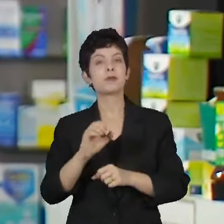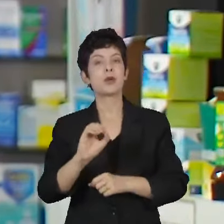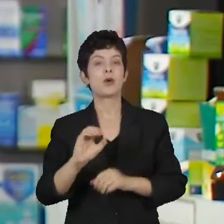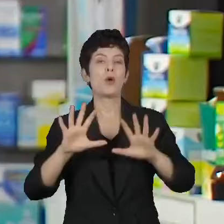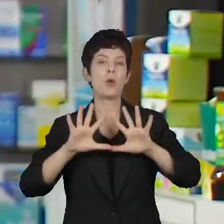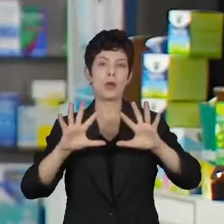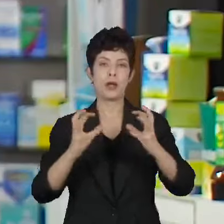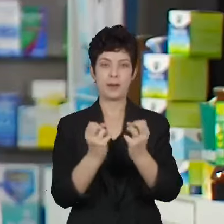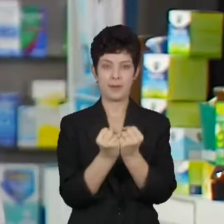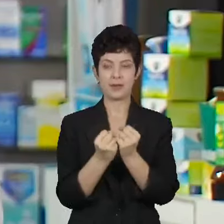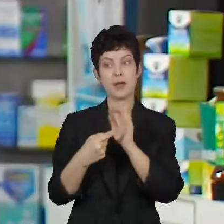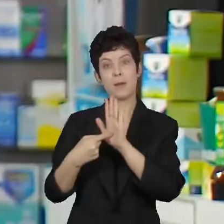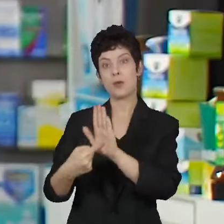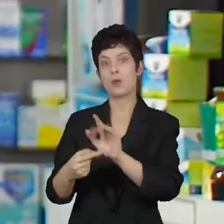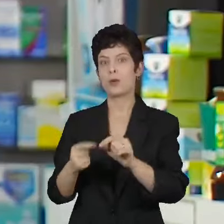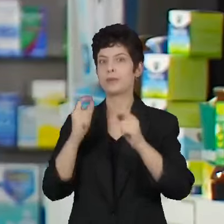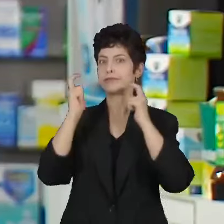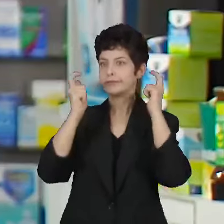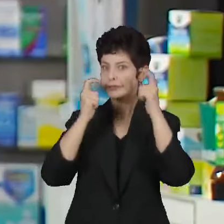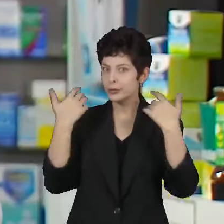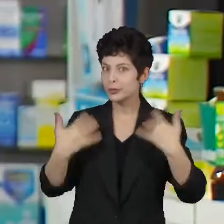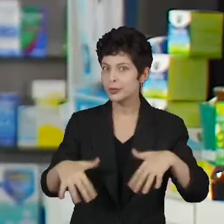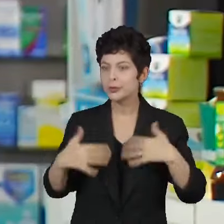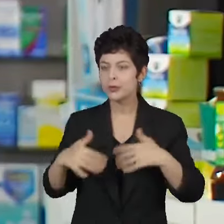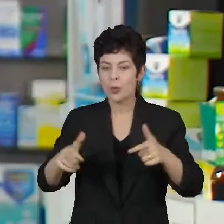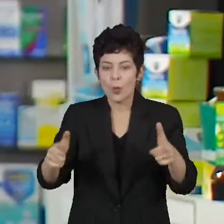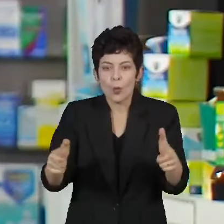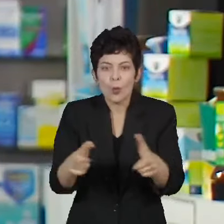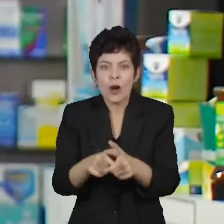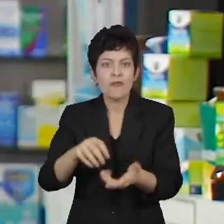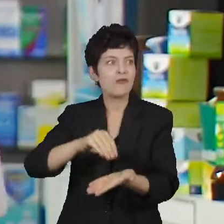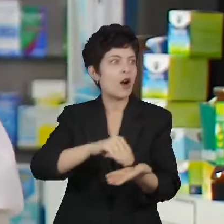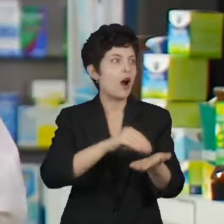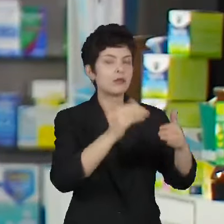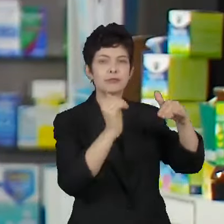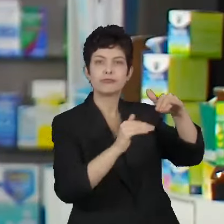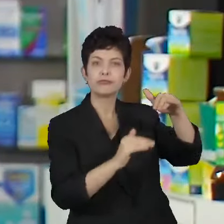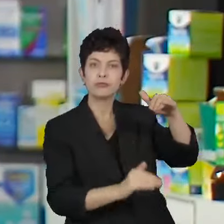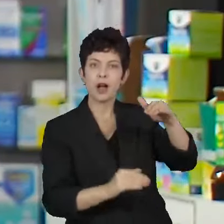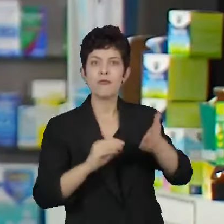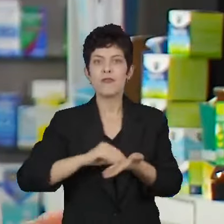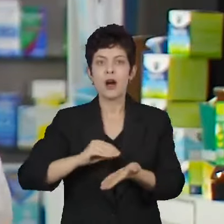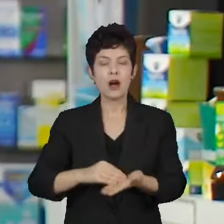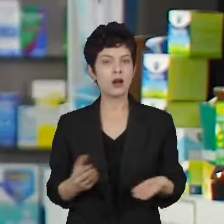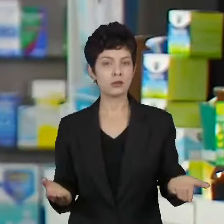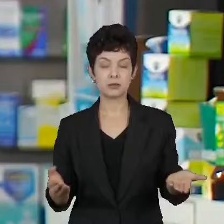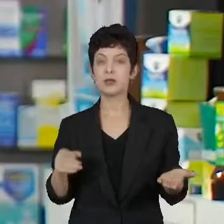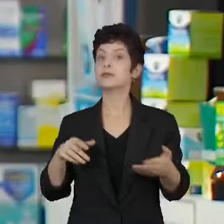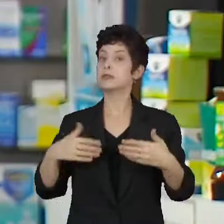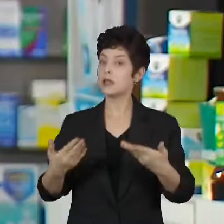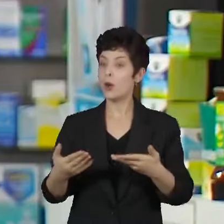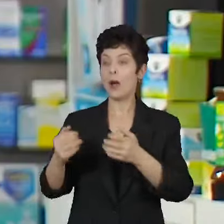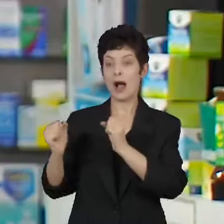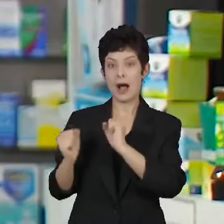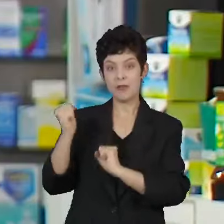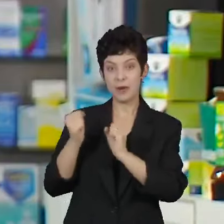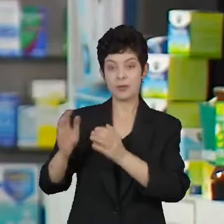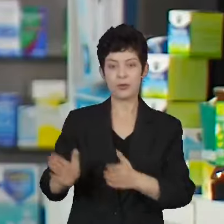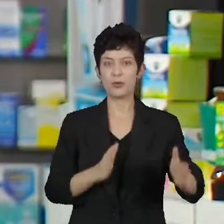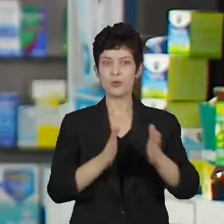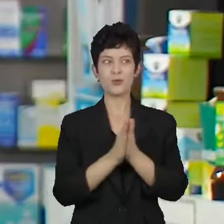da Saúde mostrou preocupação com a escassez nos estoques. E nesse cenário, a fabricante vê o